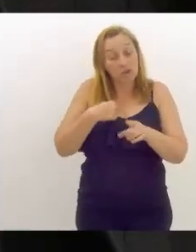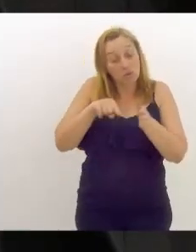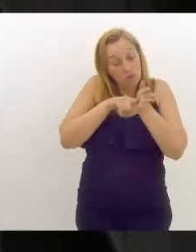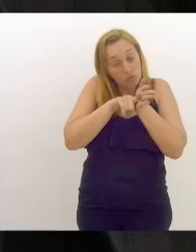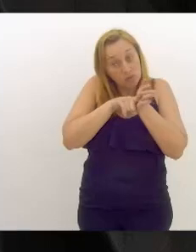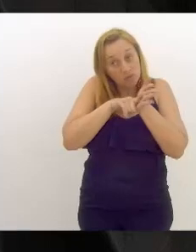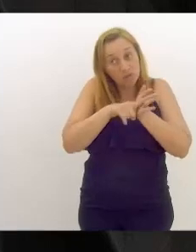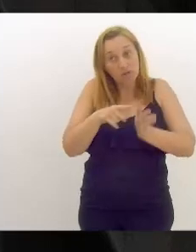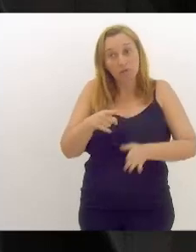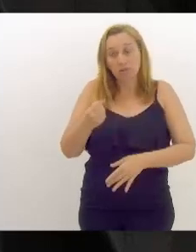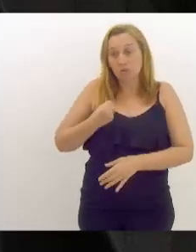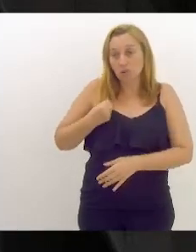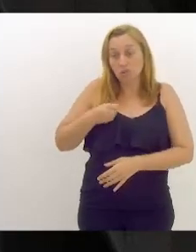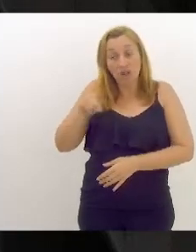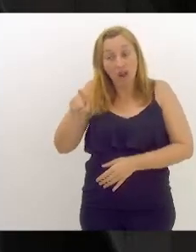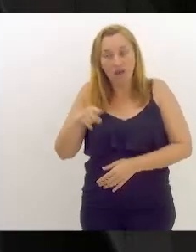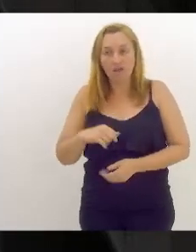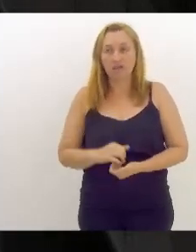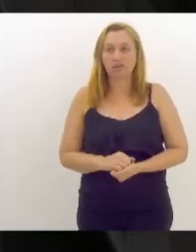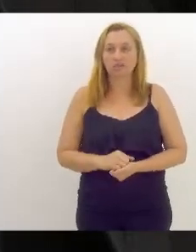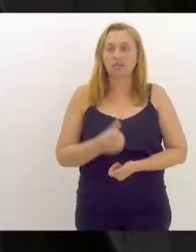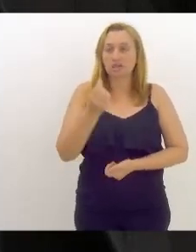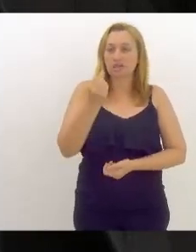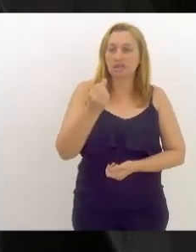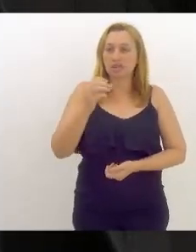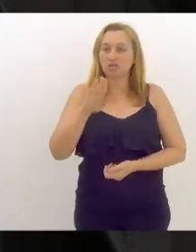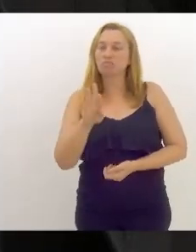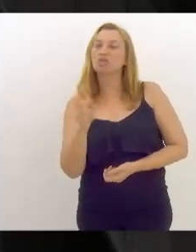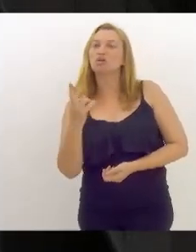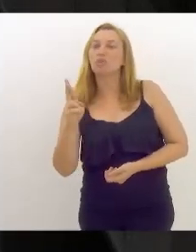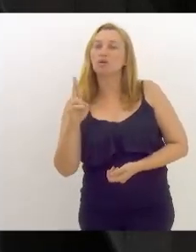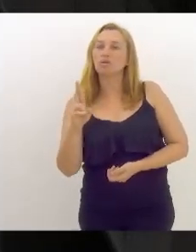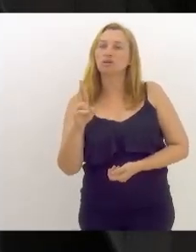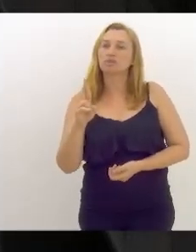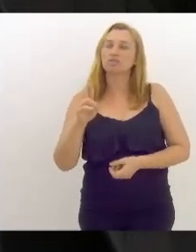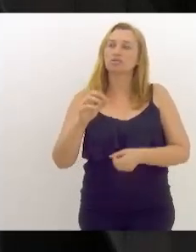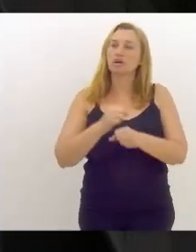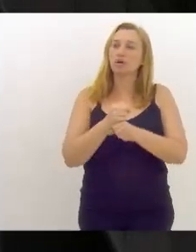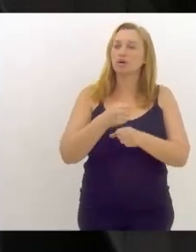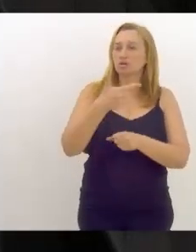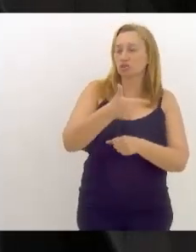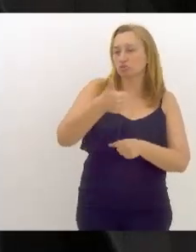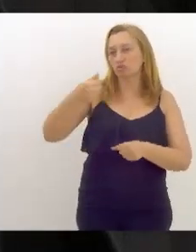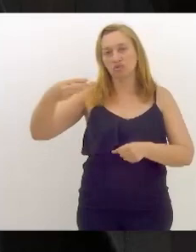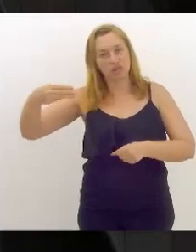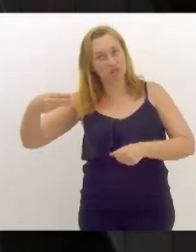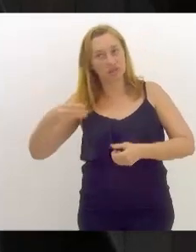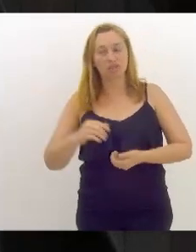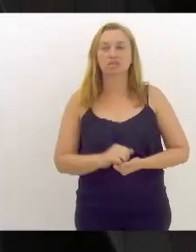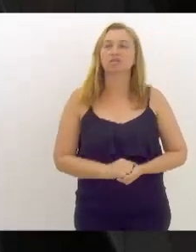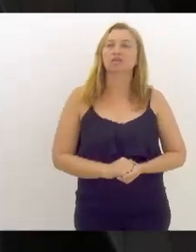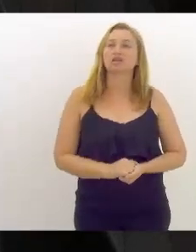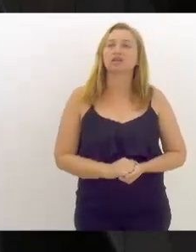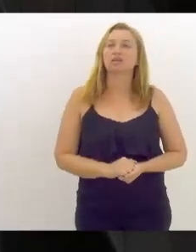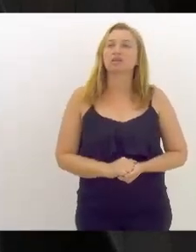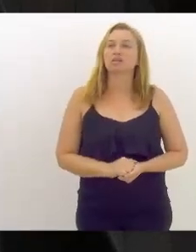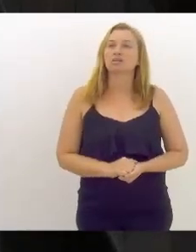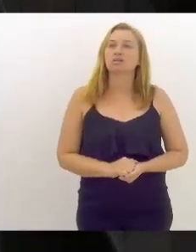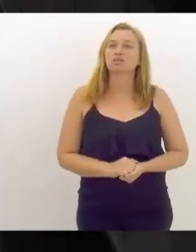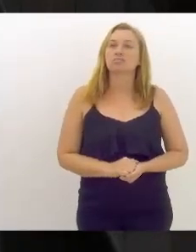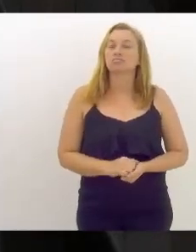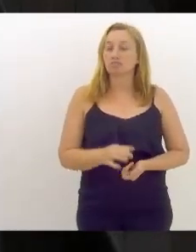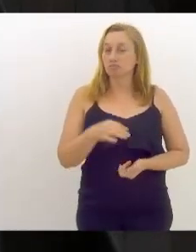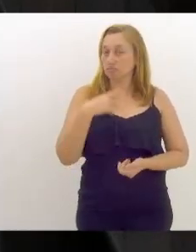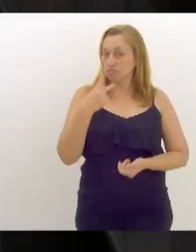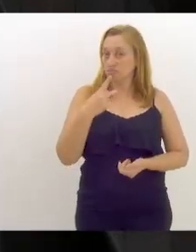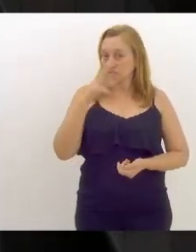se o meu número estava coerente. 6 bilhões a previsão para 2023. 6 bilhões. Eu garanto a